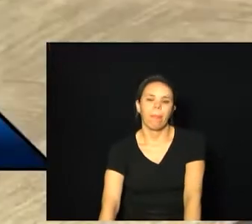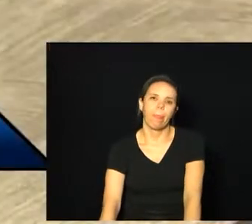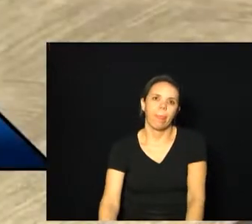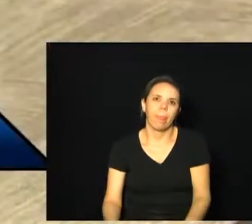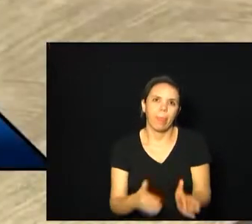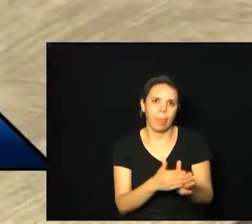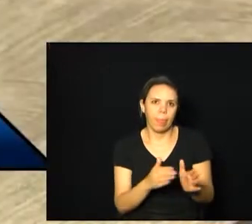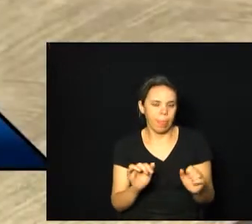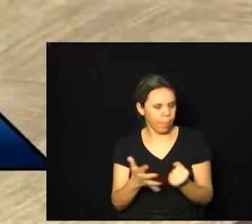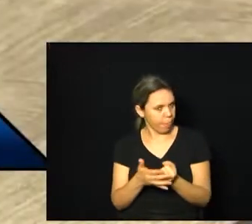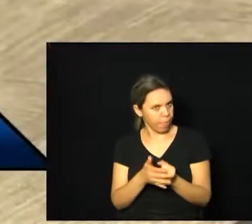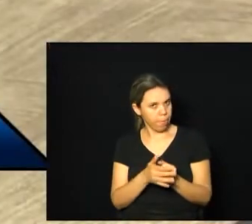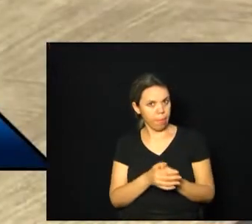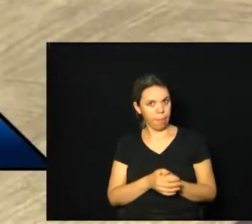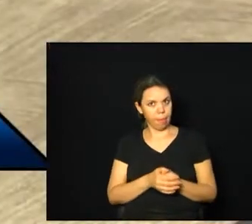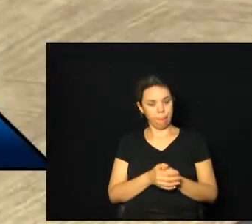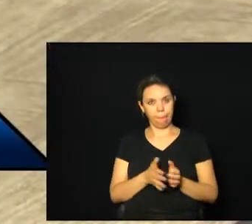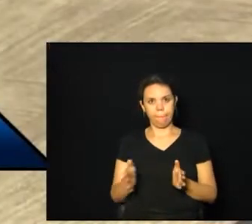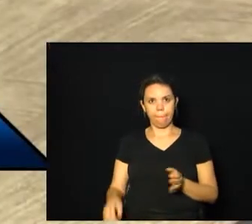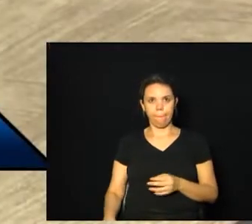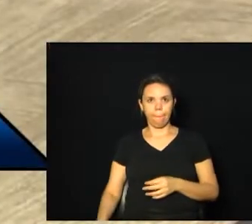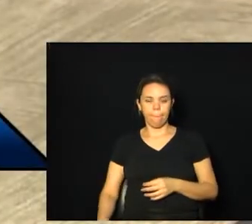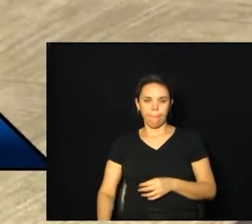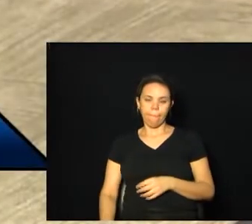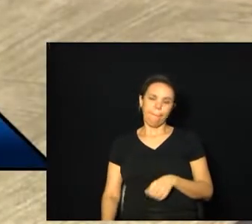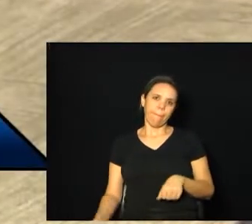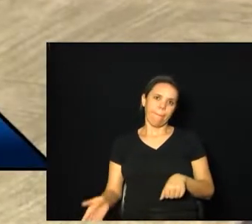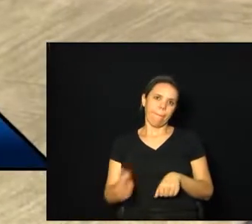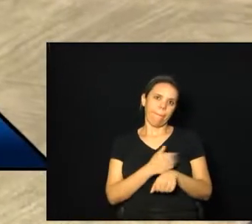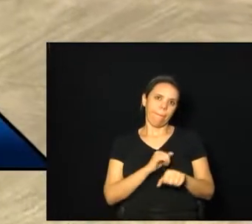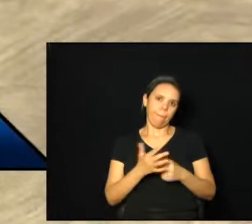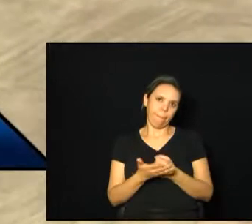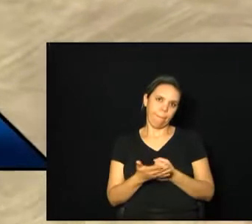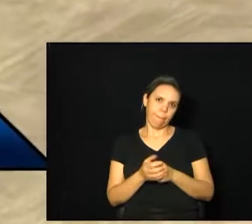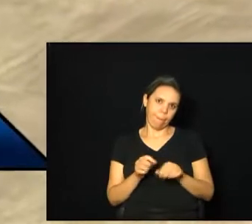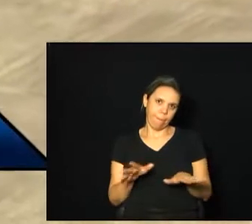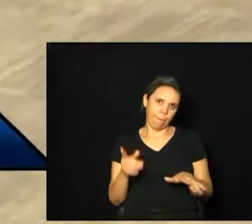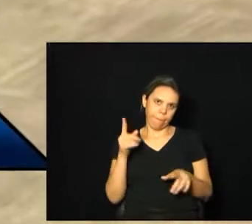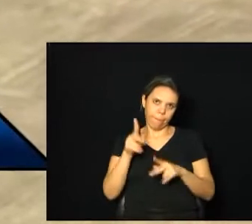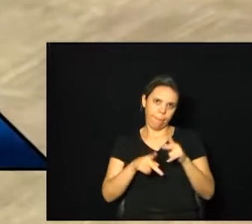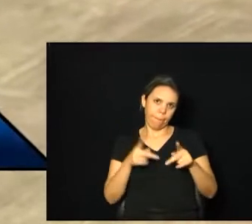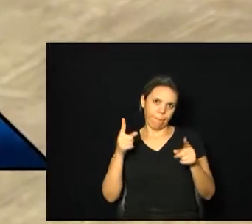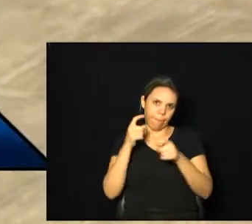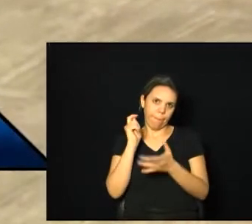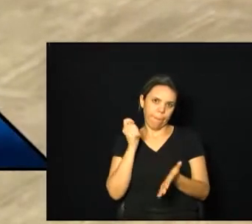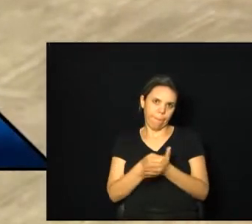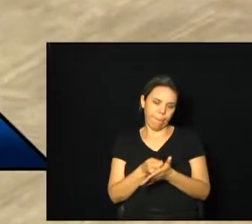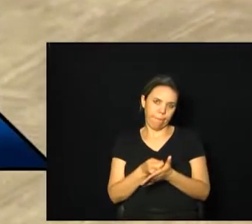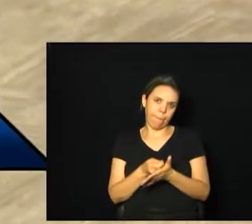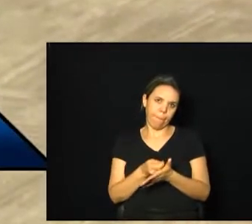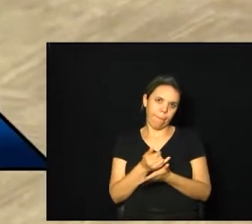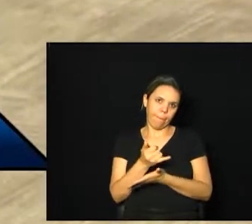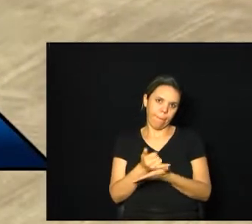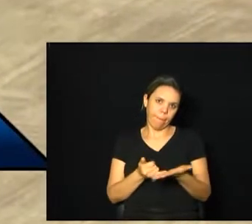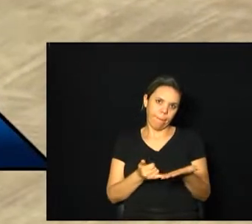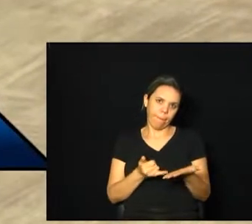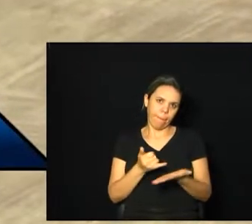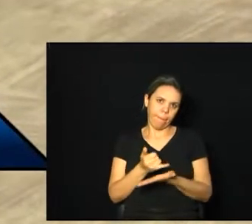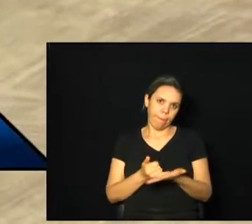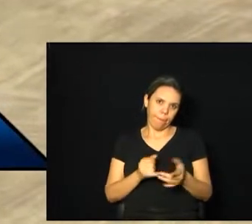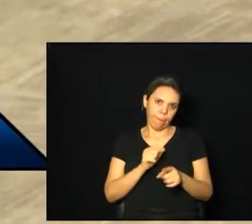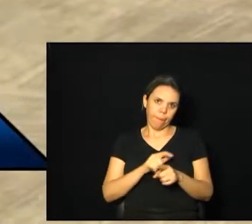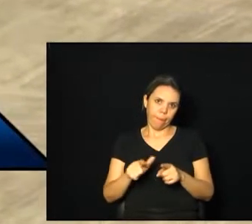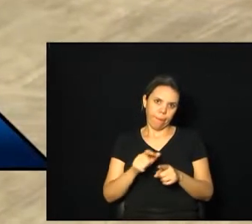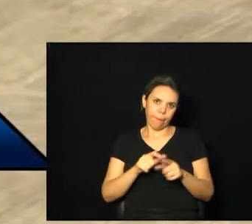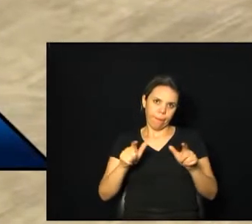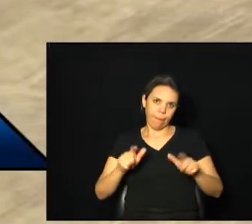Durante a pandemia, no período da pandemia, até mesmo antes da pandemia, que as pessoas tinham dificuldade de pagar aquela permissão do uso do